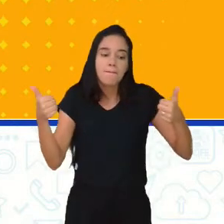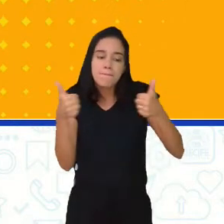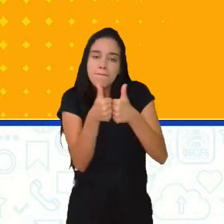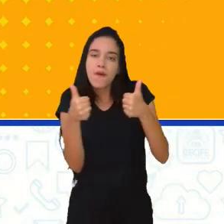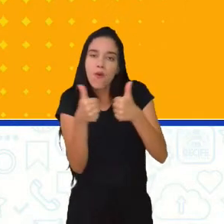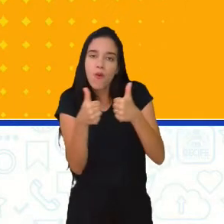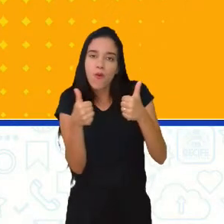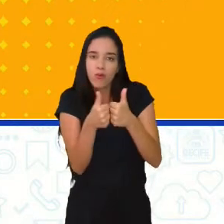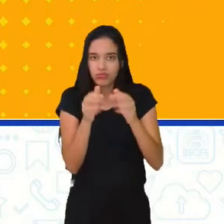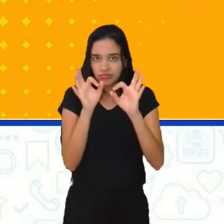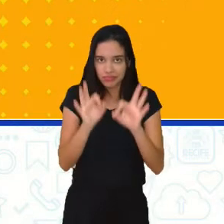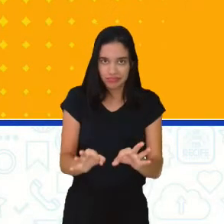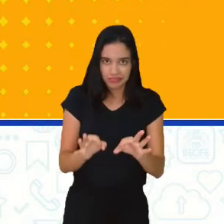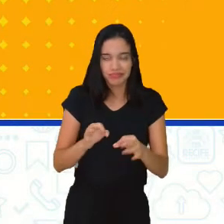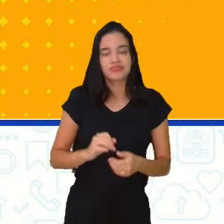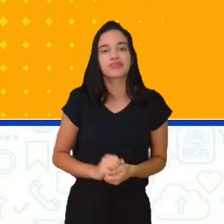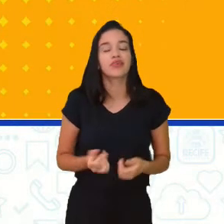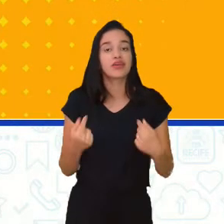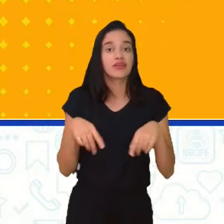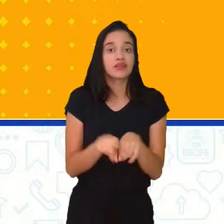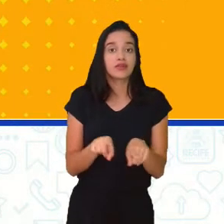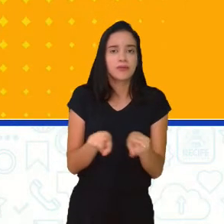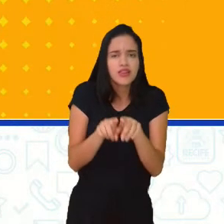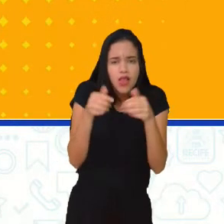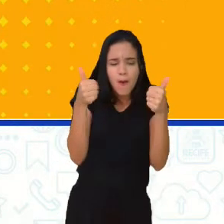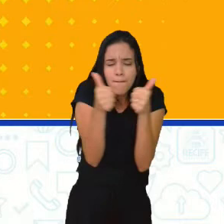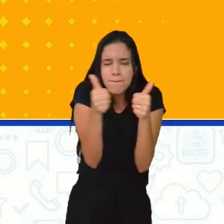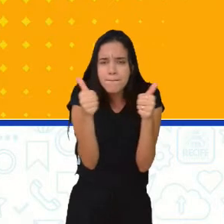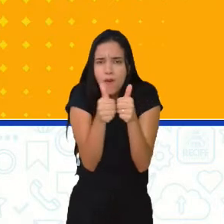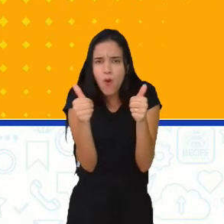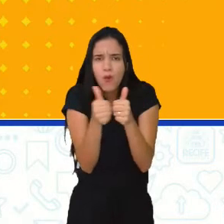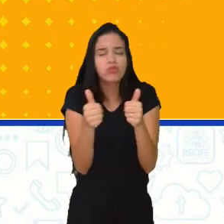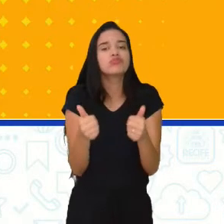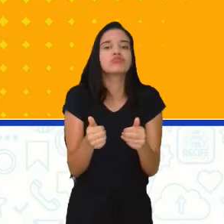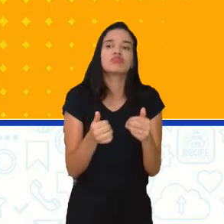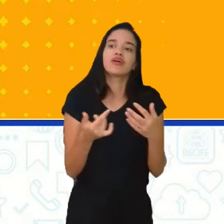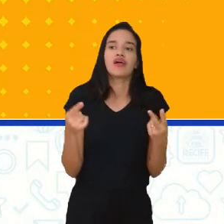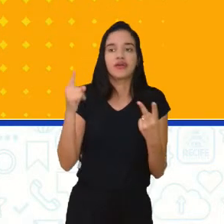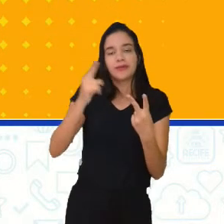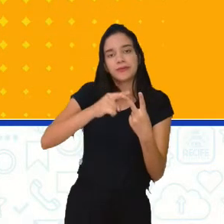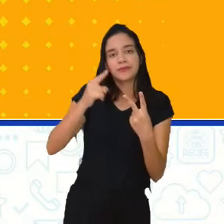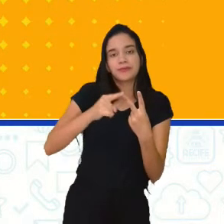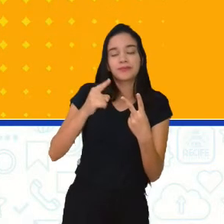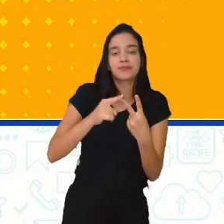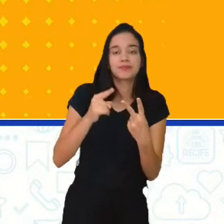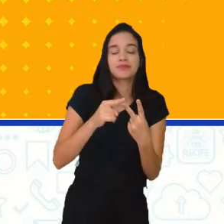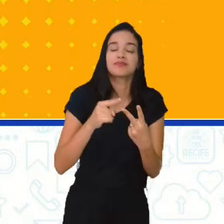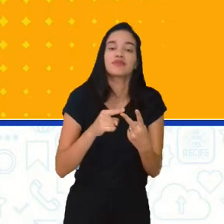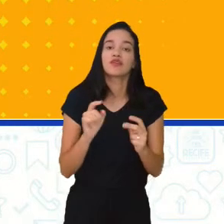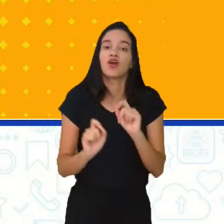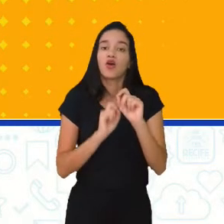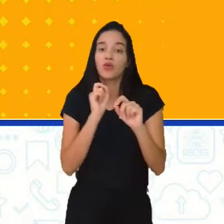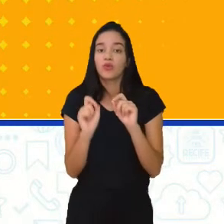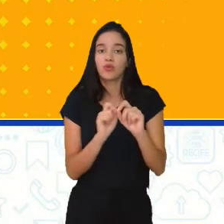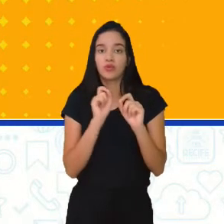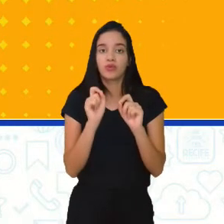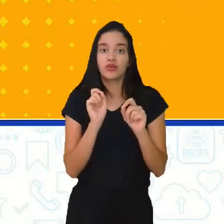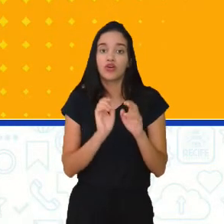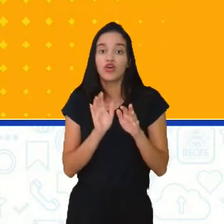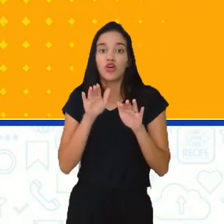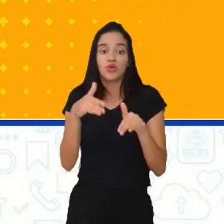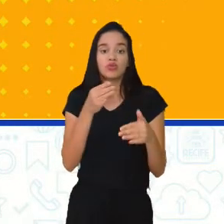proximidade. A questão daí está pertinho. Convecção ocorre exclusivamente